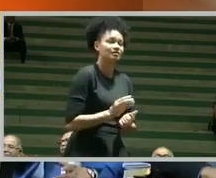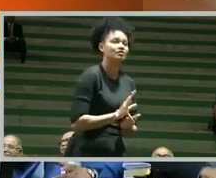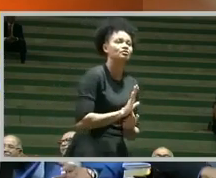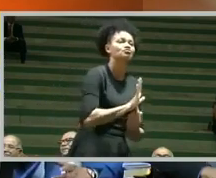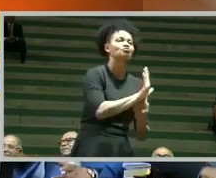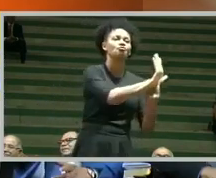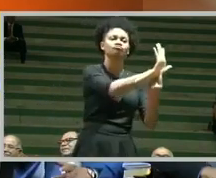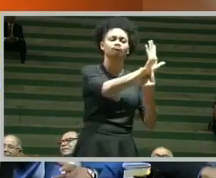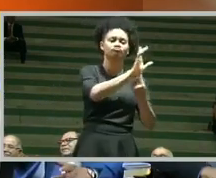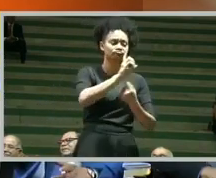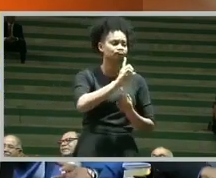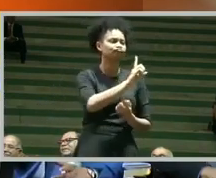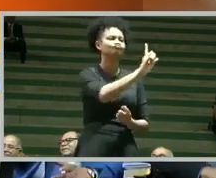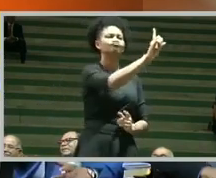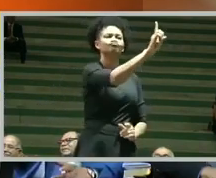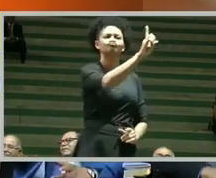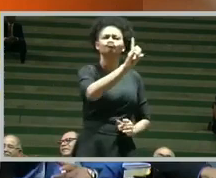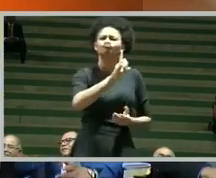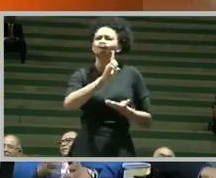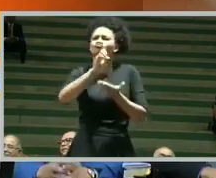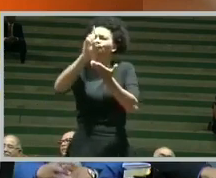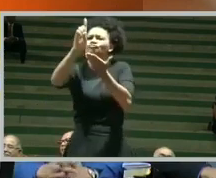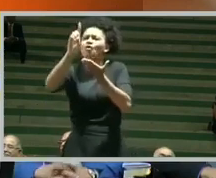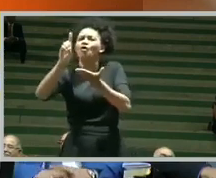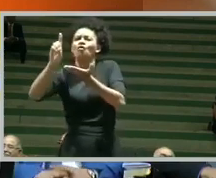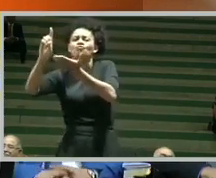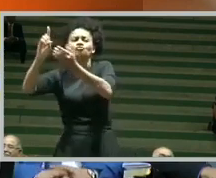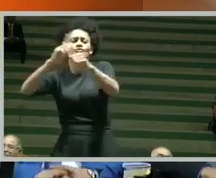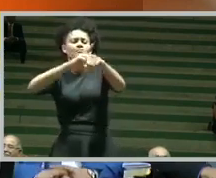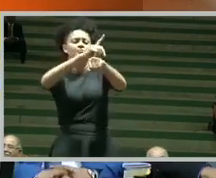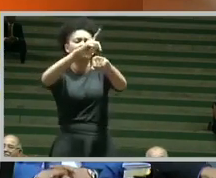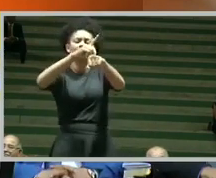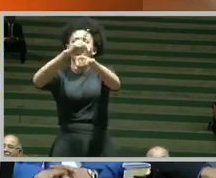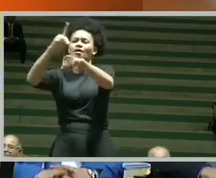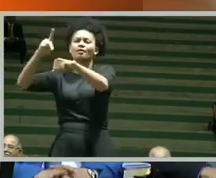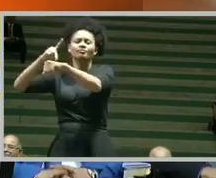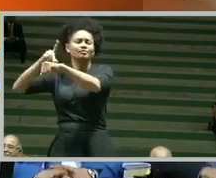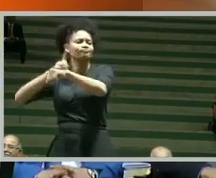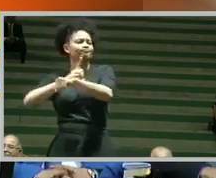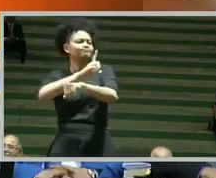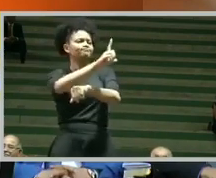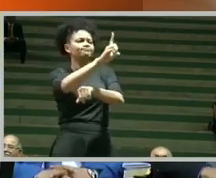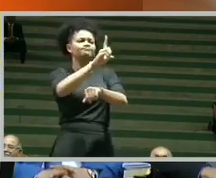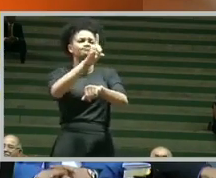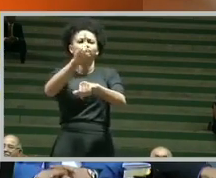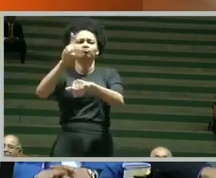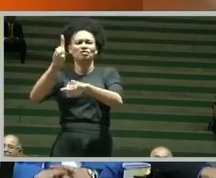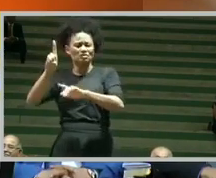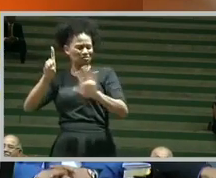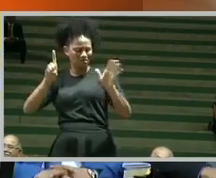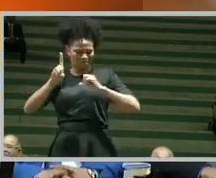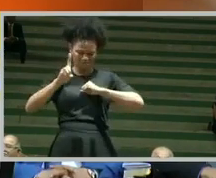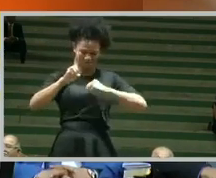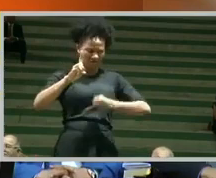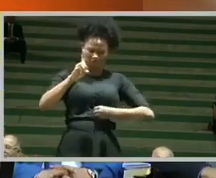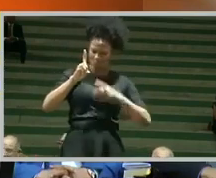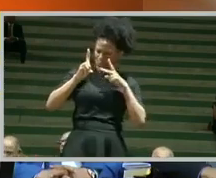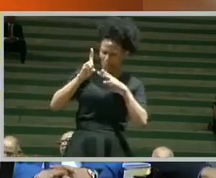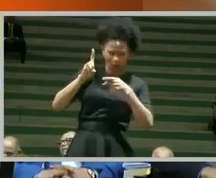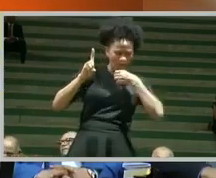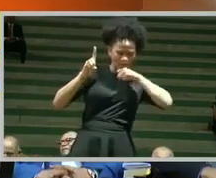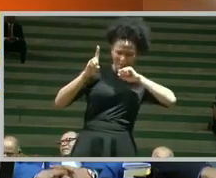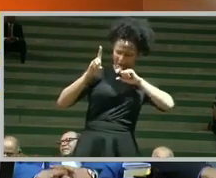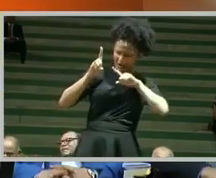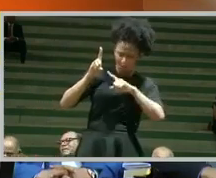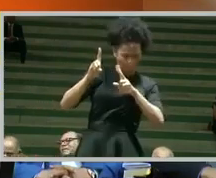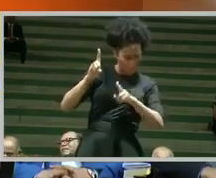meu, porque só pode dar quem é dono, e eu te dou, não para ser sacerdote, como teu pai está dizendo